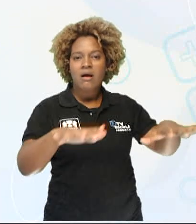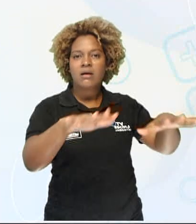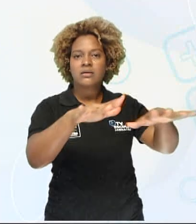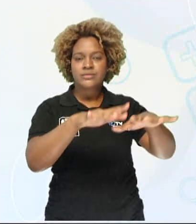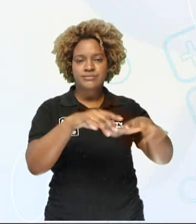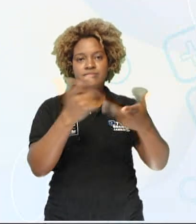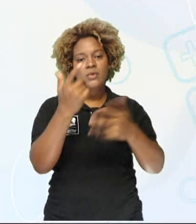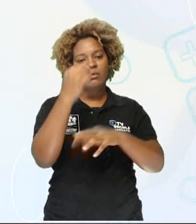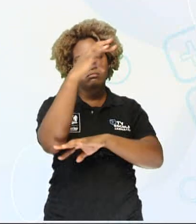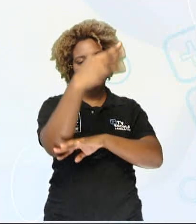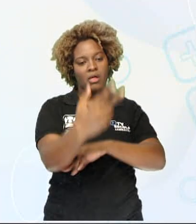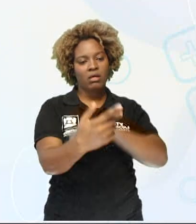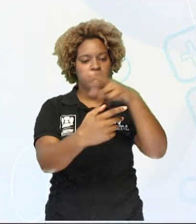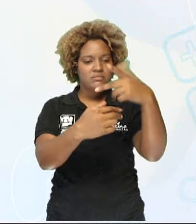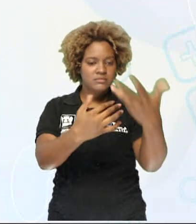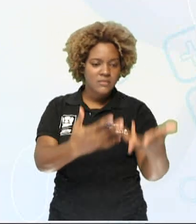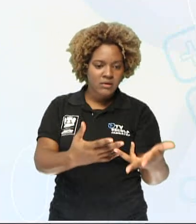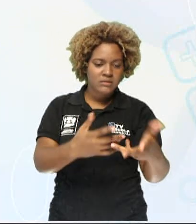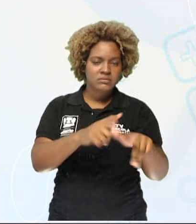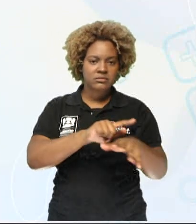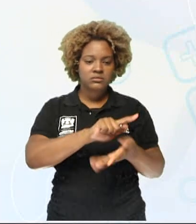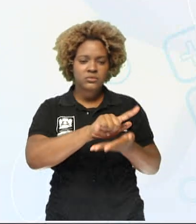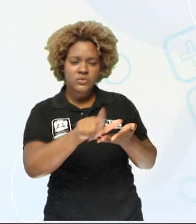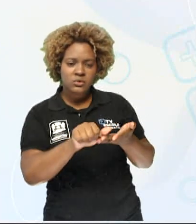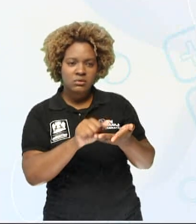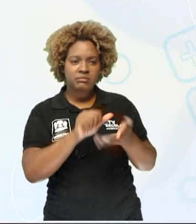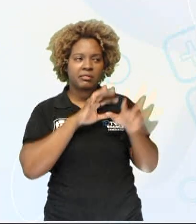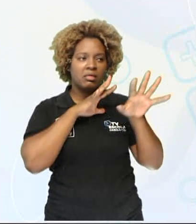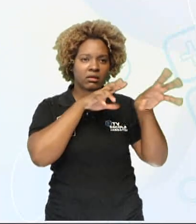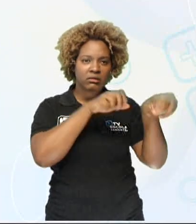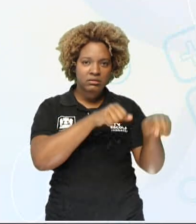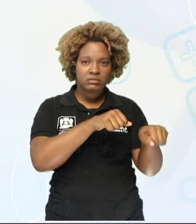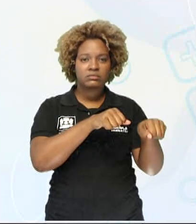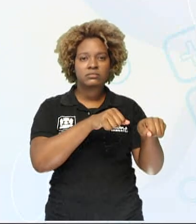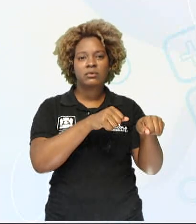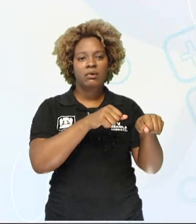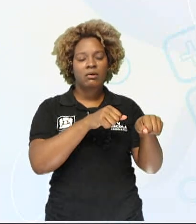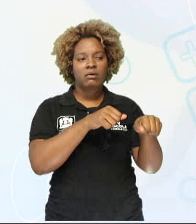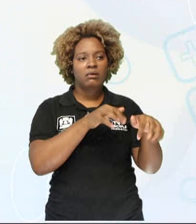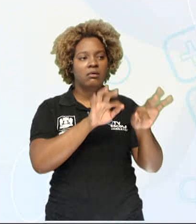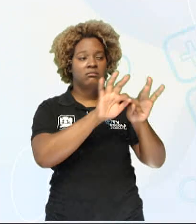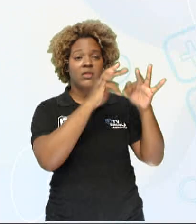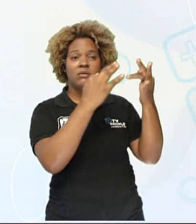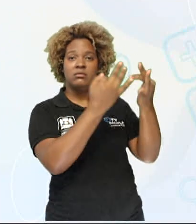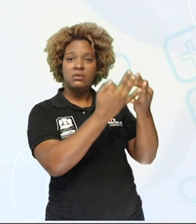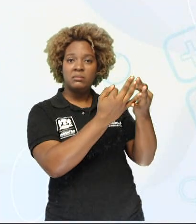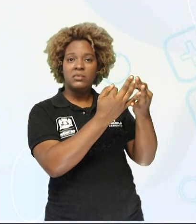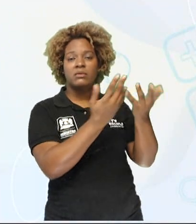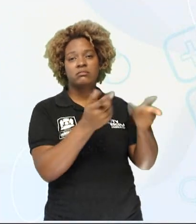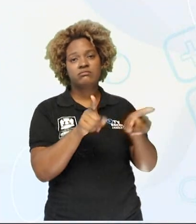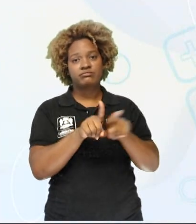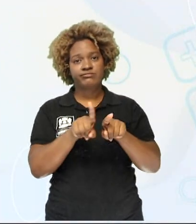destrói o ecossistema de um lugar e deixam famílias desabrigadas.